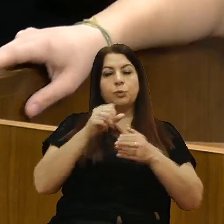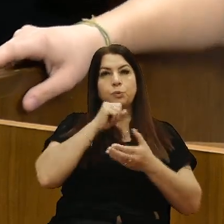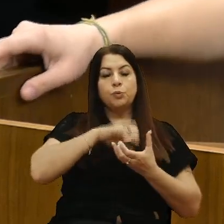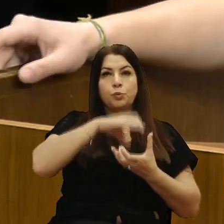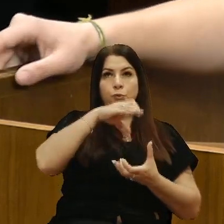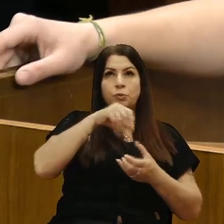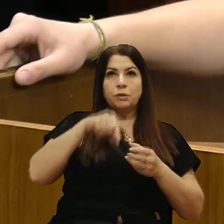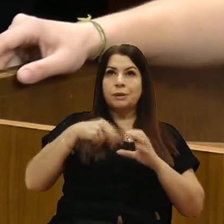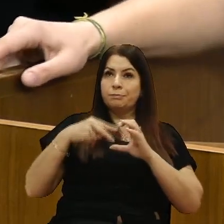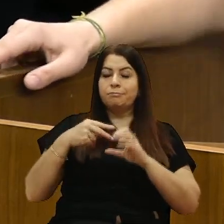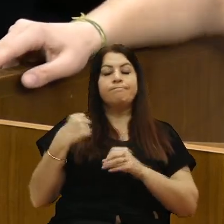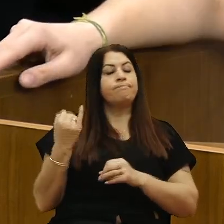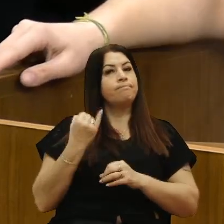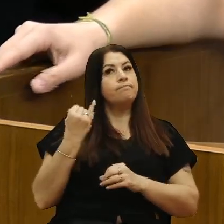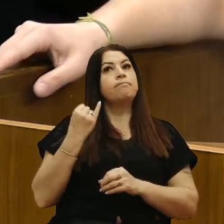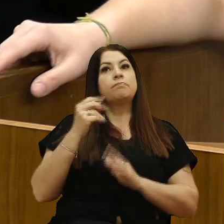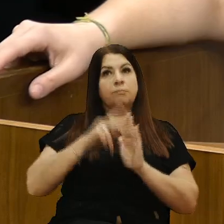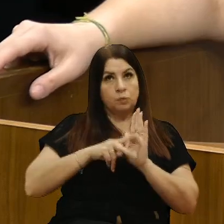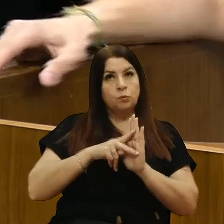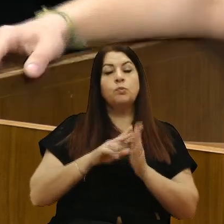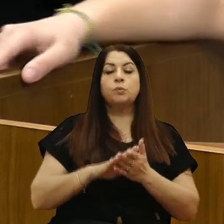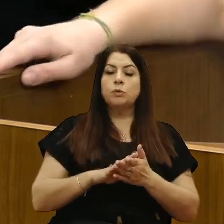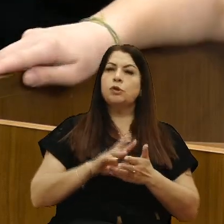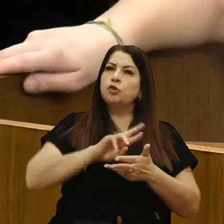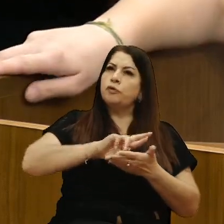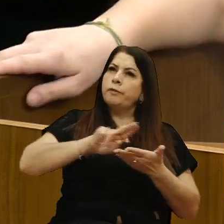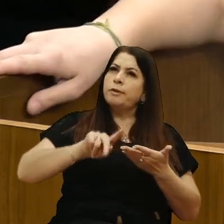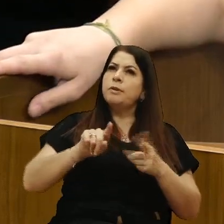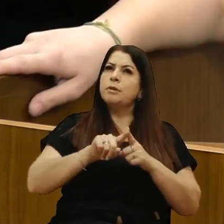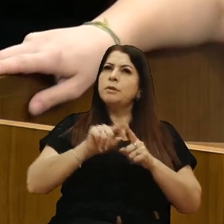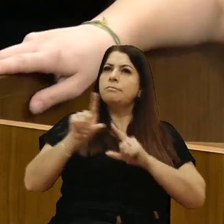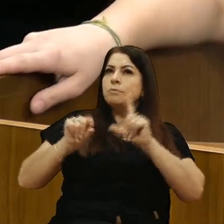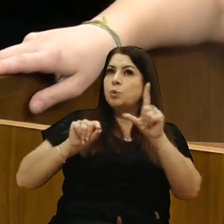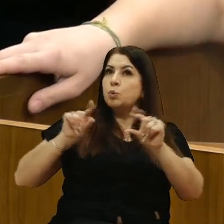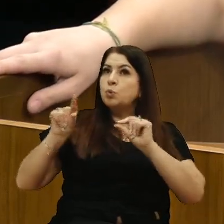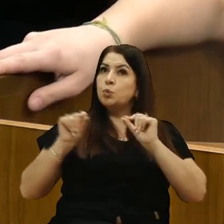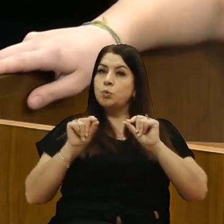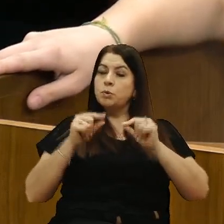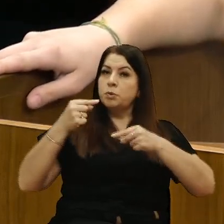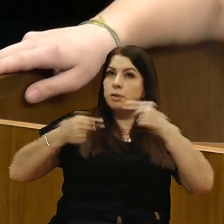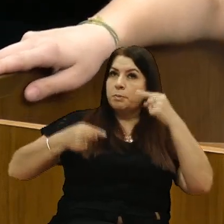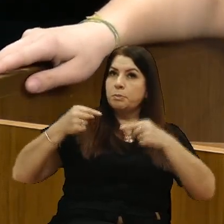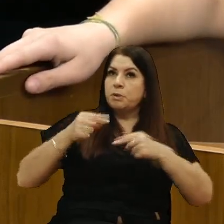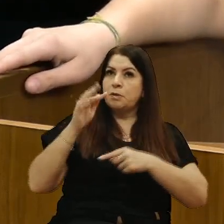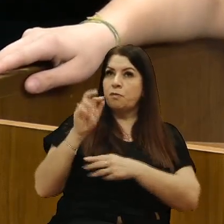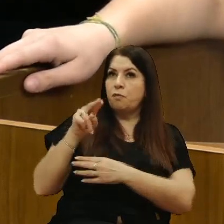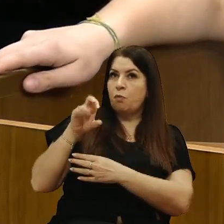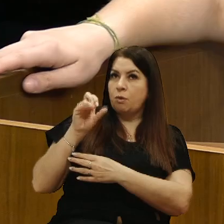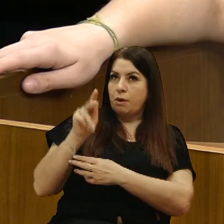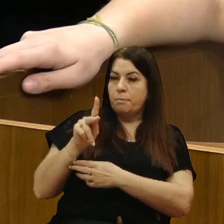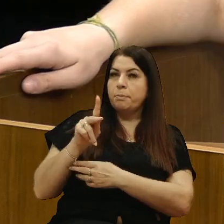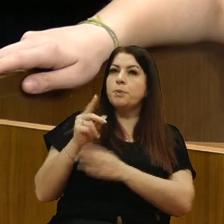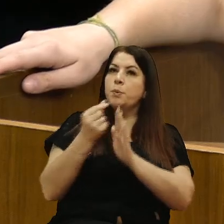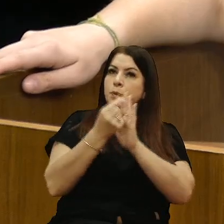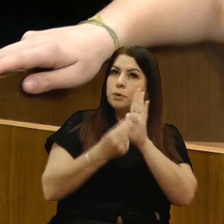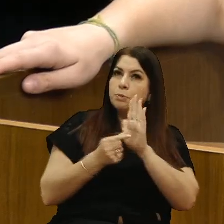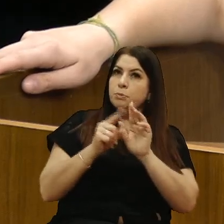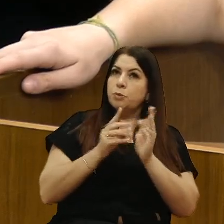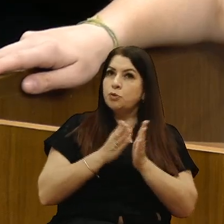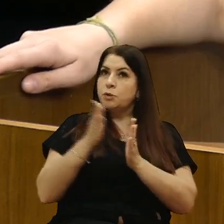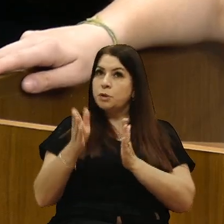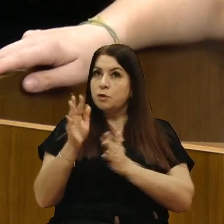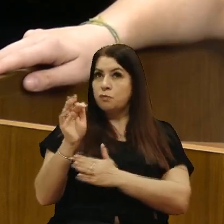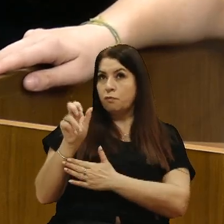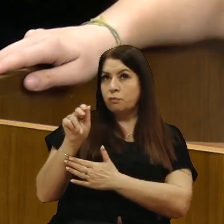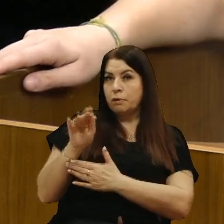Câmara, porque eu acho que é um importante projeto. Então, nós temos várias alternativas. Nós temos o debate sobre o FUNCAP e o orçamento que pode ser direcionado para o FUNCAP